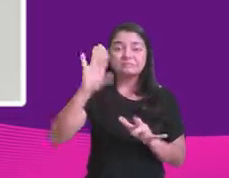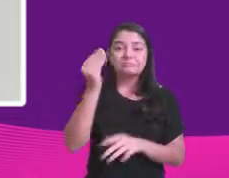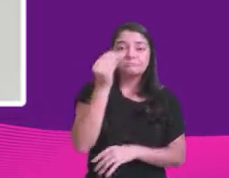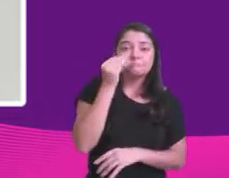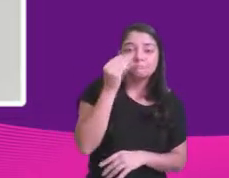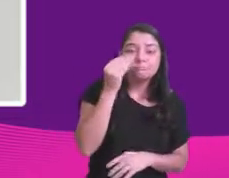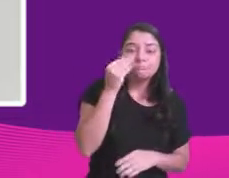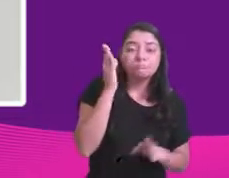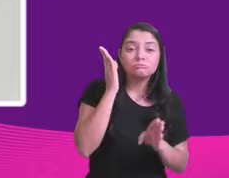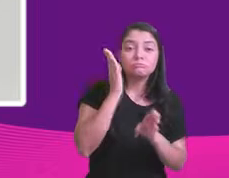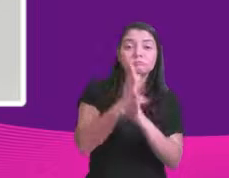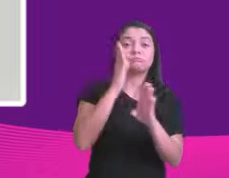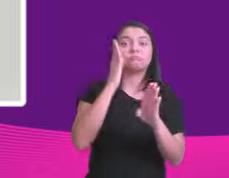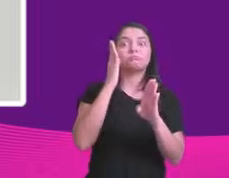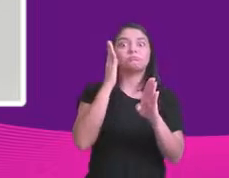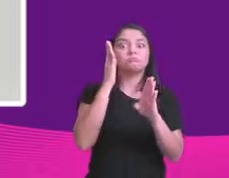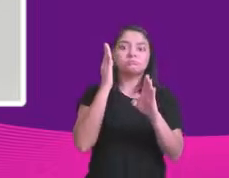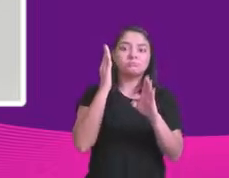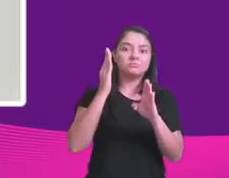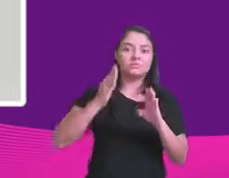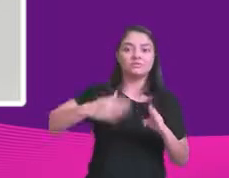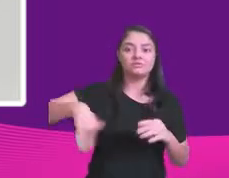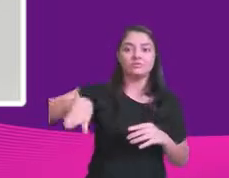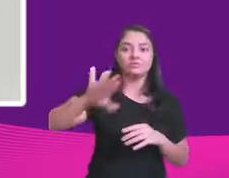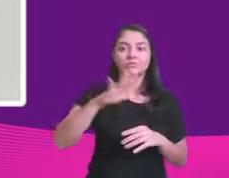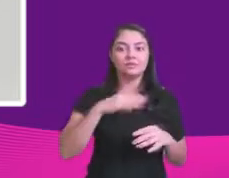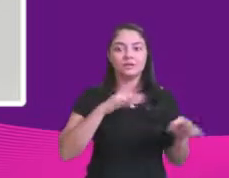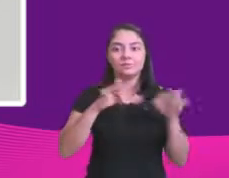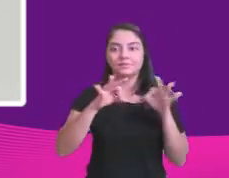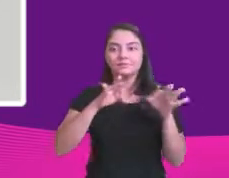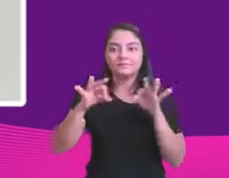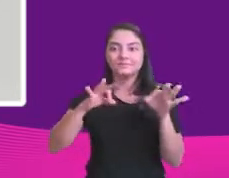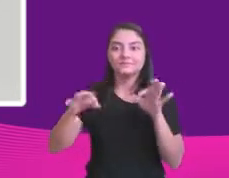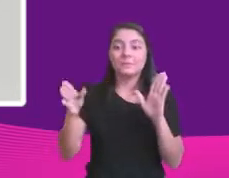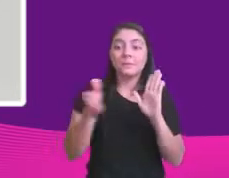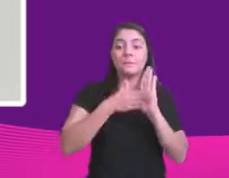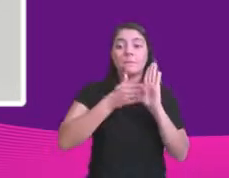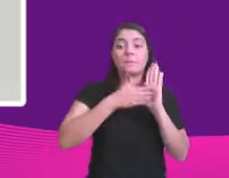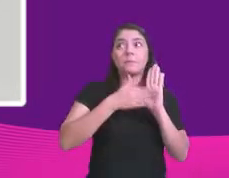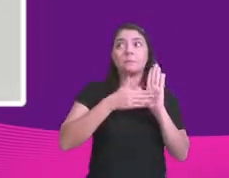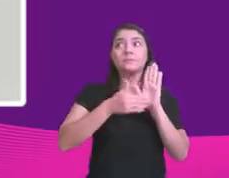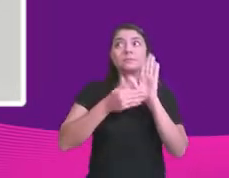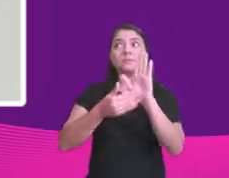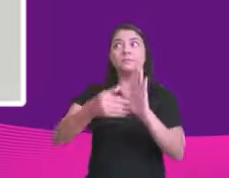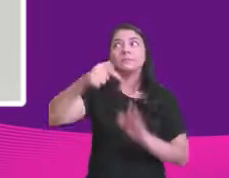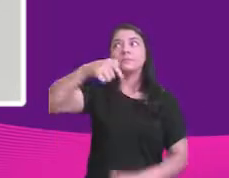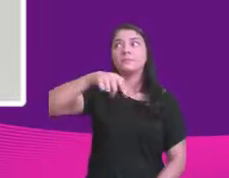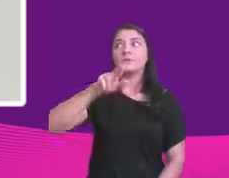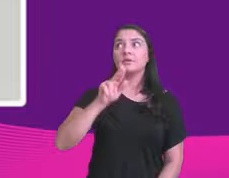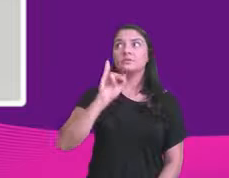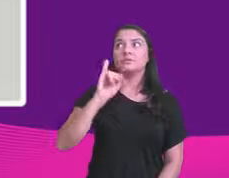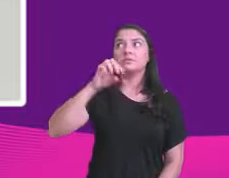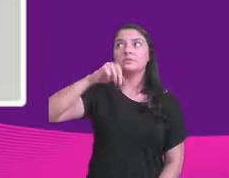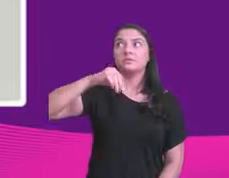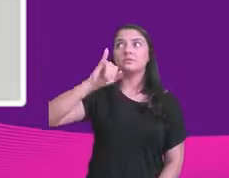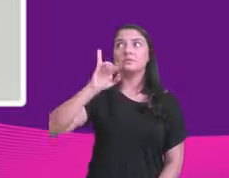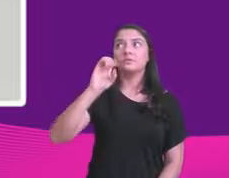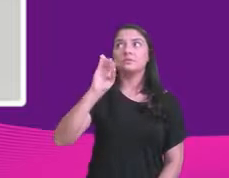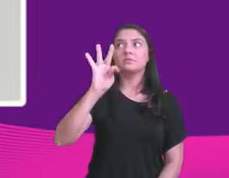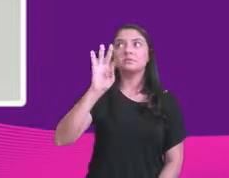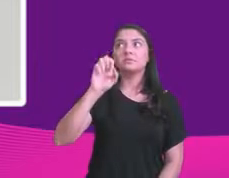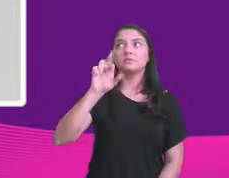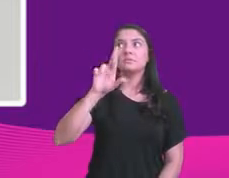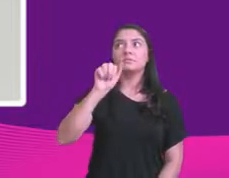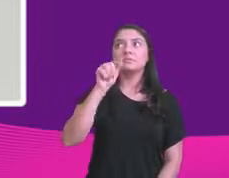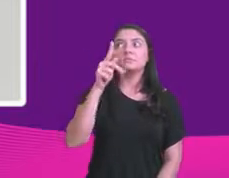poder difundir. O papel da hipertermoquimioterapia ainda está em voga, se vale a pena mesmo fazer hipertermoquimioterapia ou